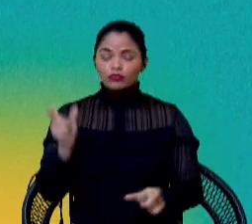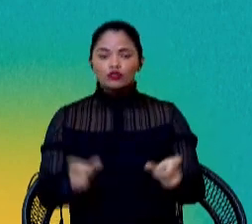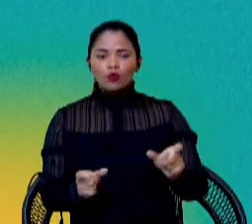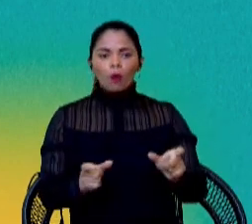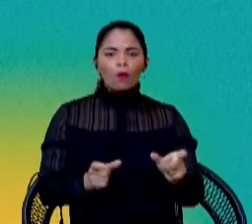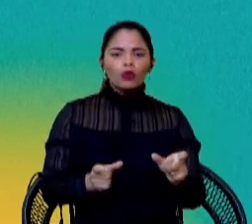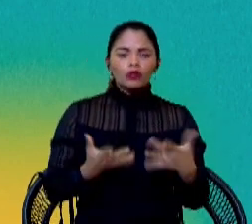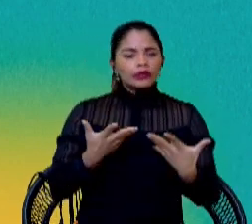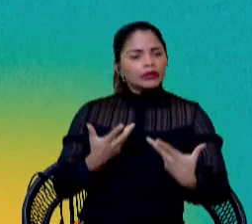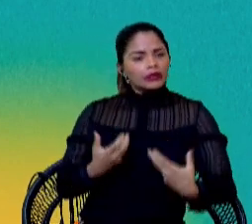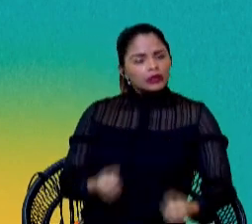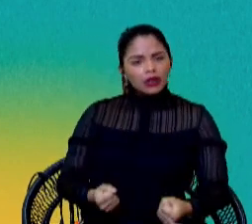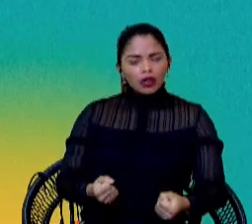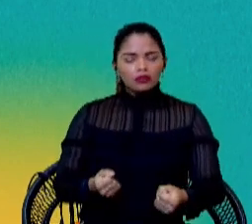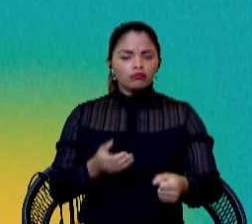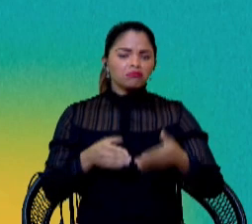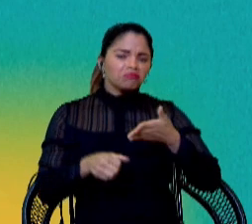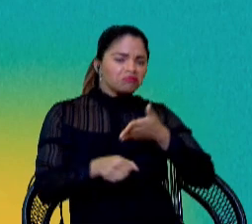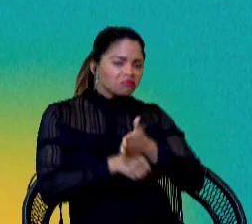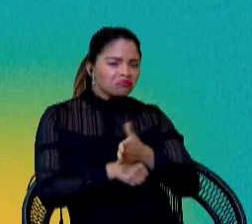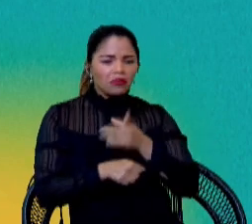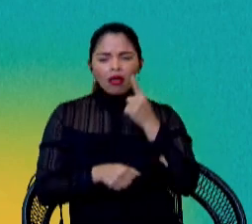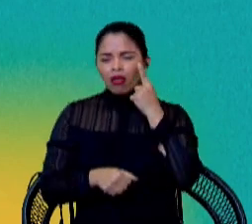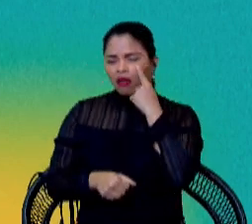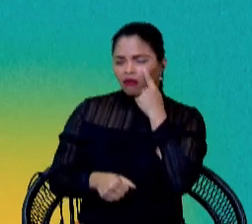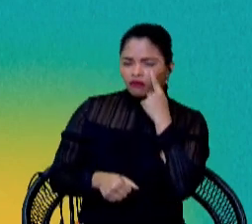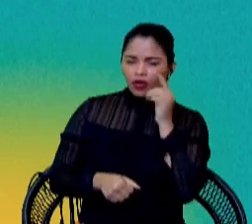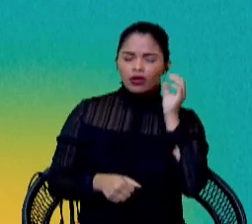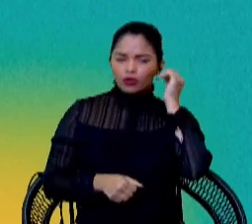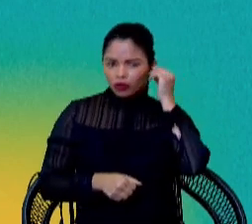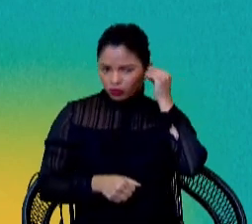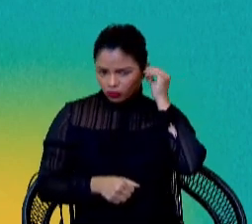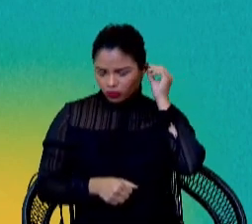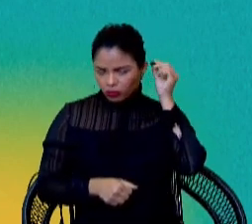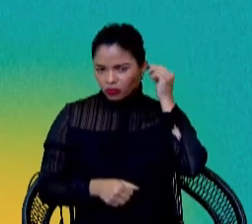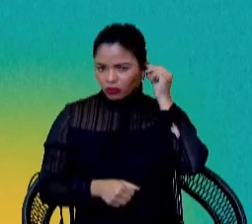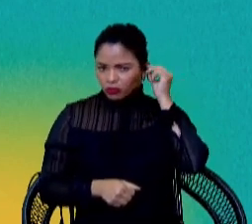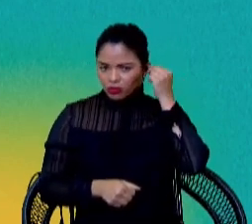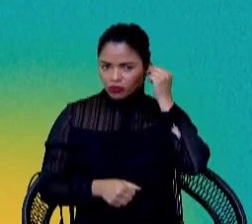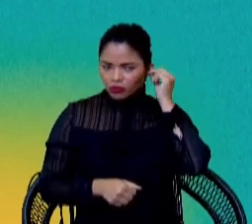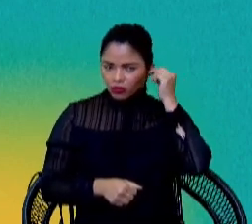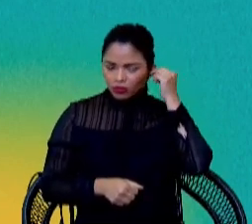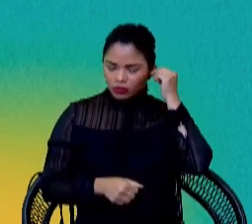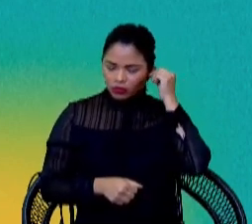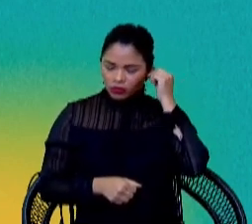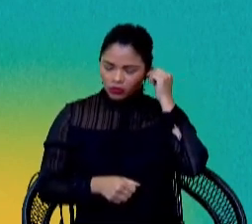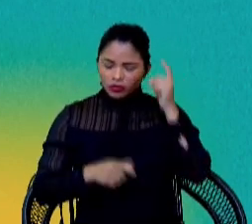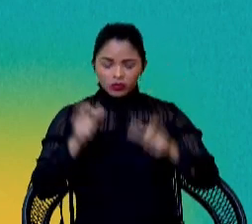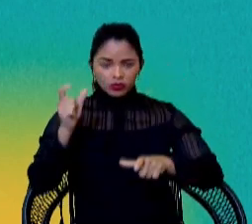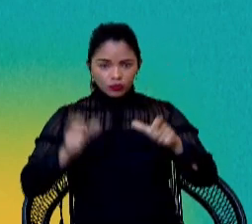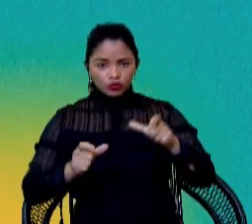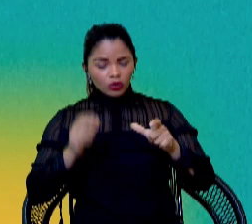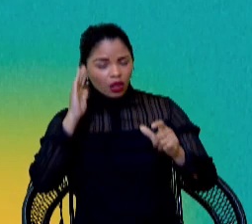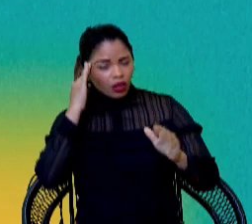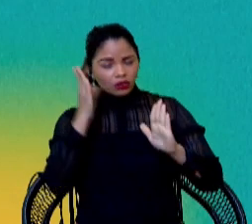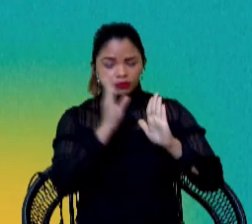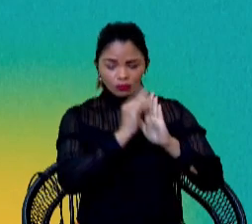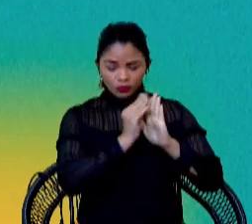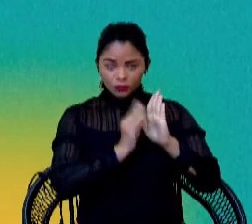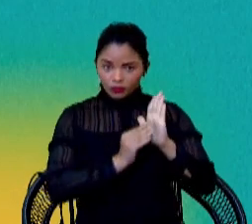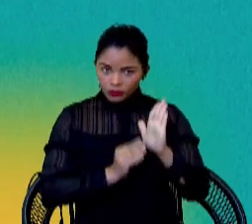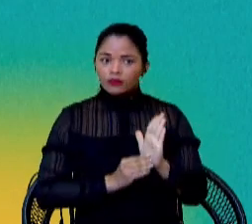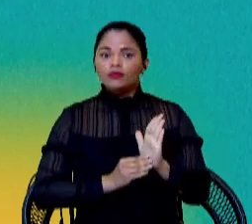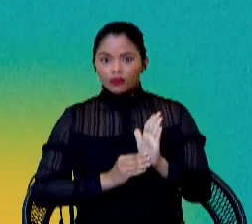se comportando, se o público está visitando o seu perfil, se o público está interagindo com seus conteúdos, por exemplo. Então, entenda bastante da